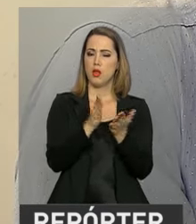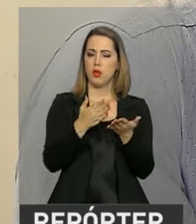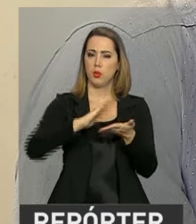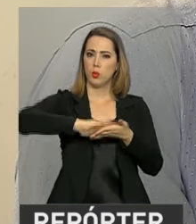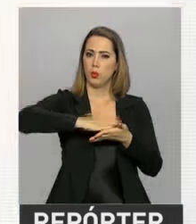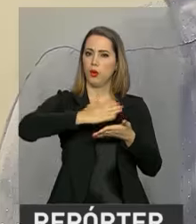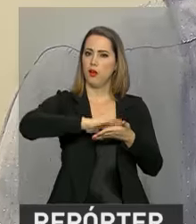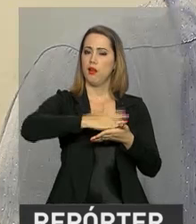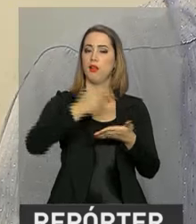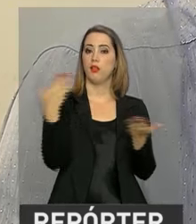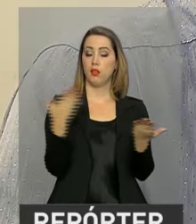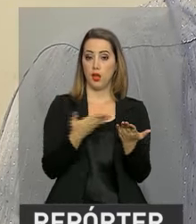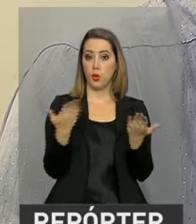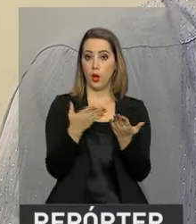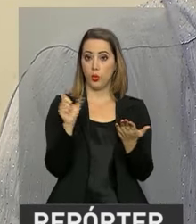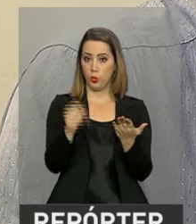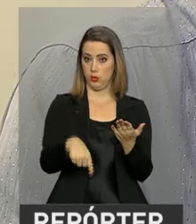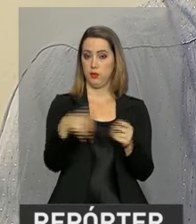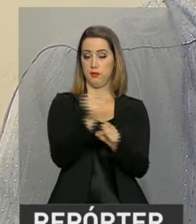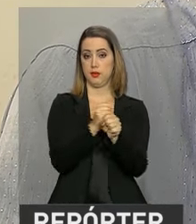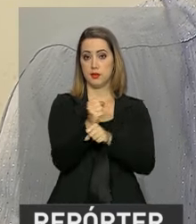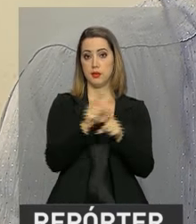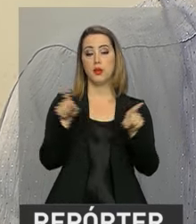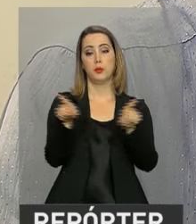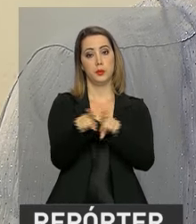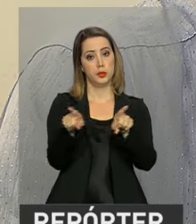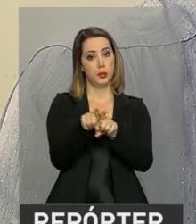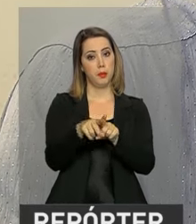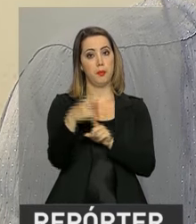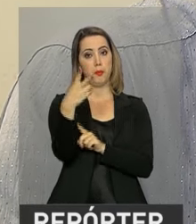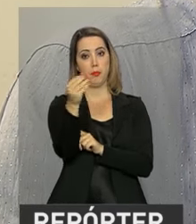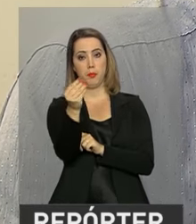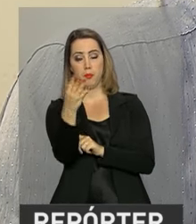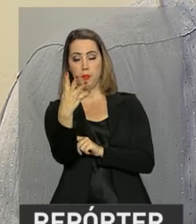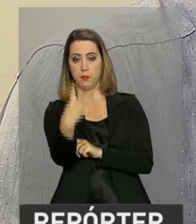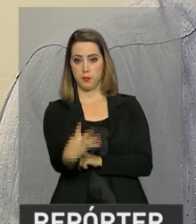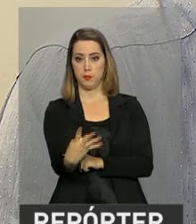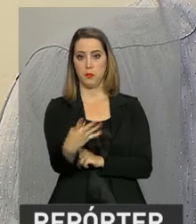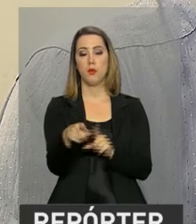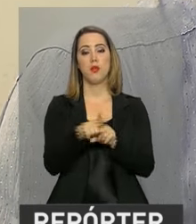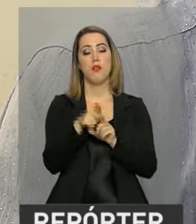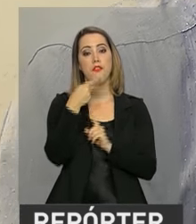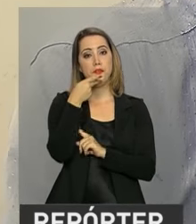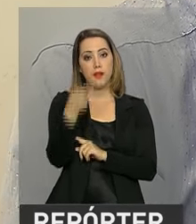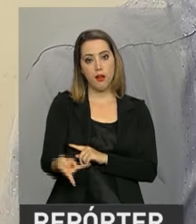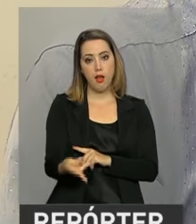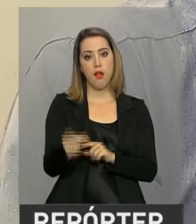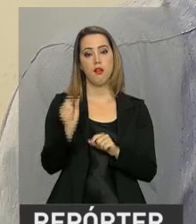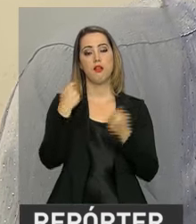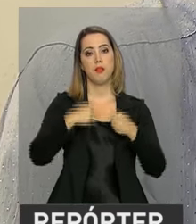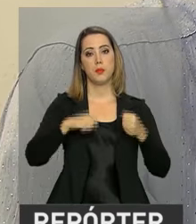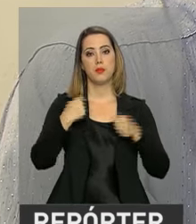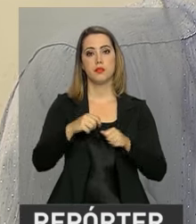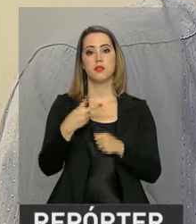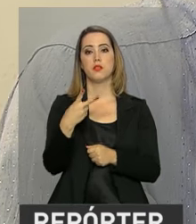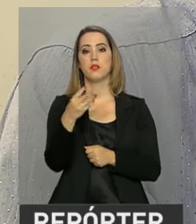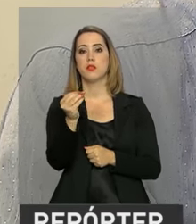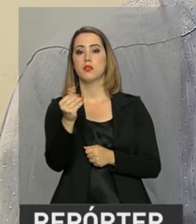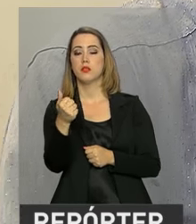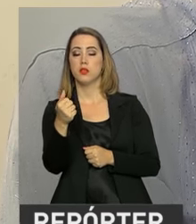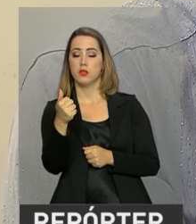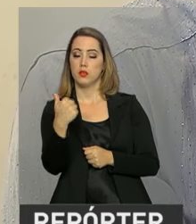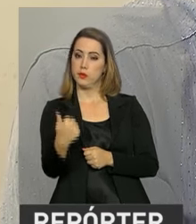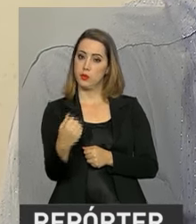de 2014. Então ele deve enfatizar que ele veio sacar o abono salarial 2014, que ele encontrou o seu